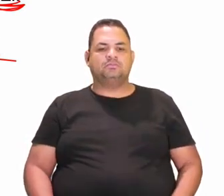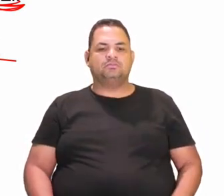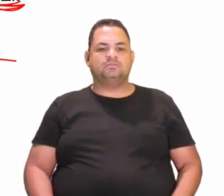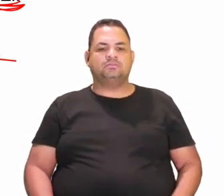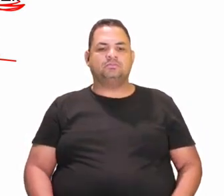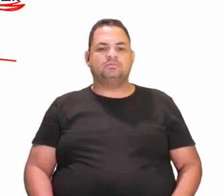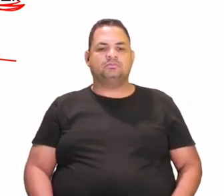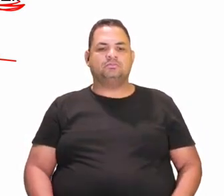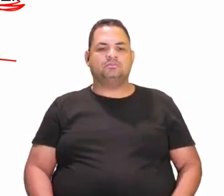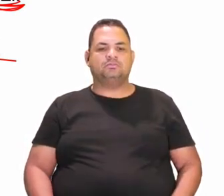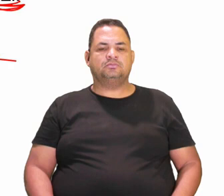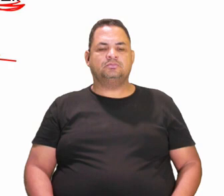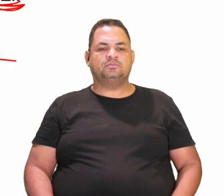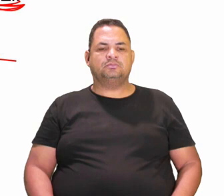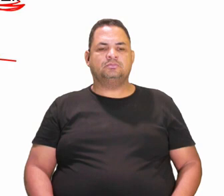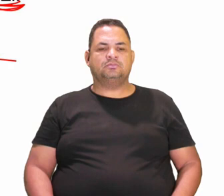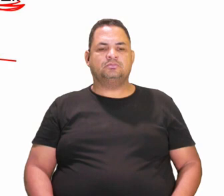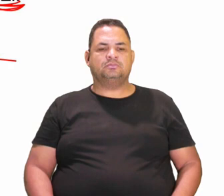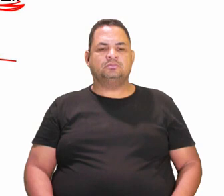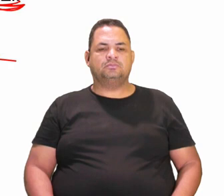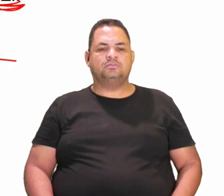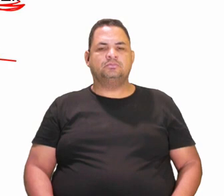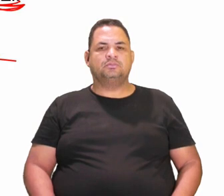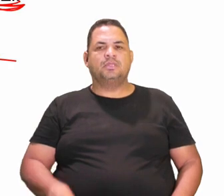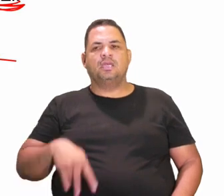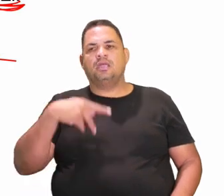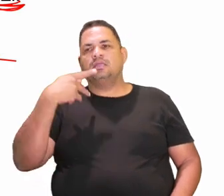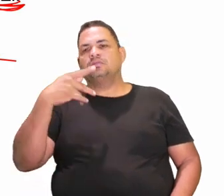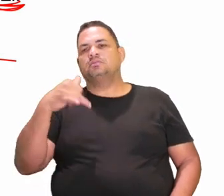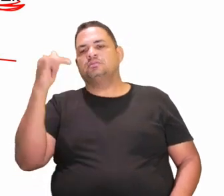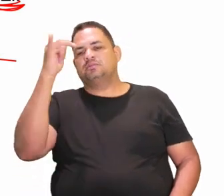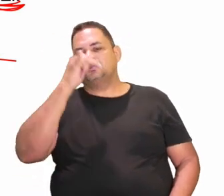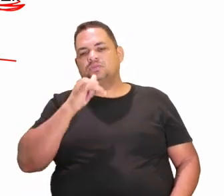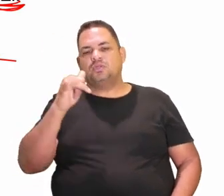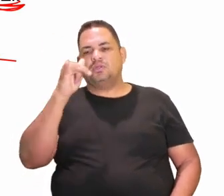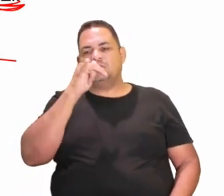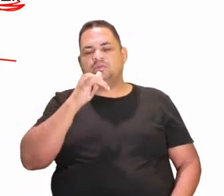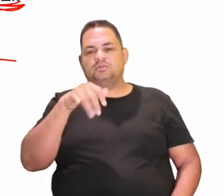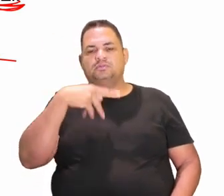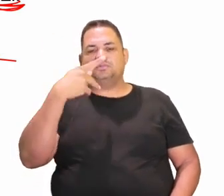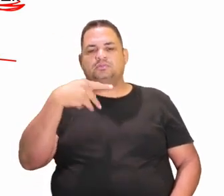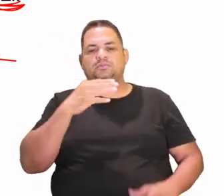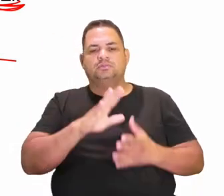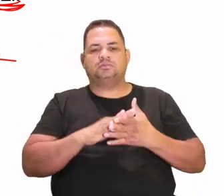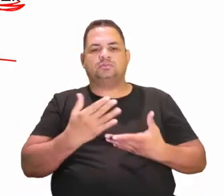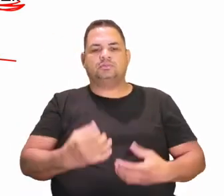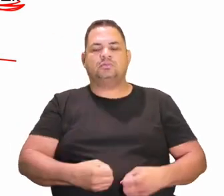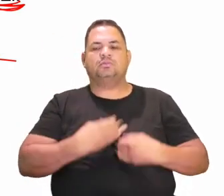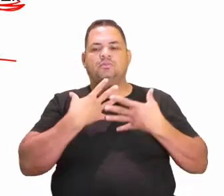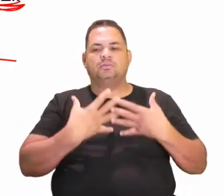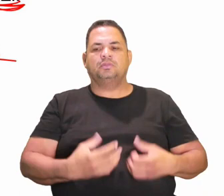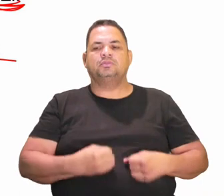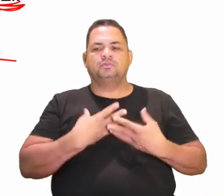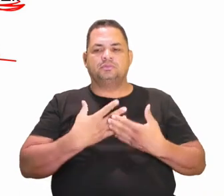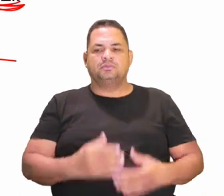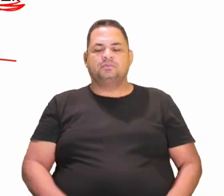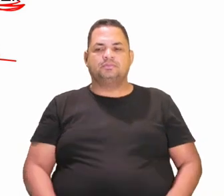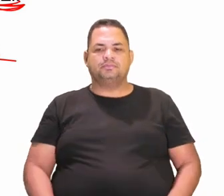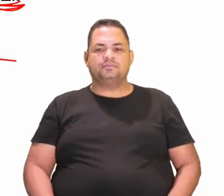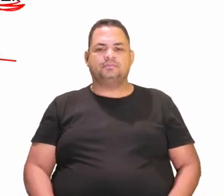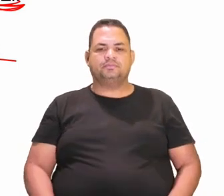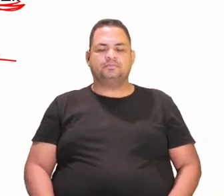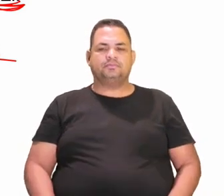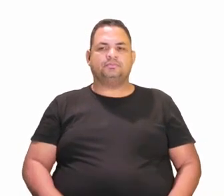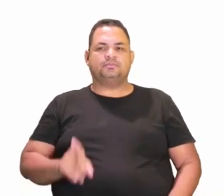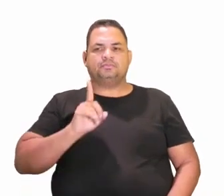and poetry, ou seja, o ato de contar histórias, né, a narrativa, e poetry, poesia.